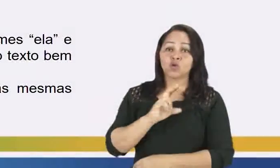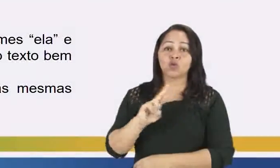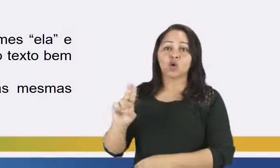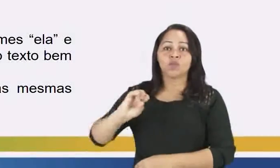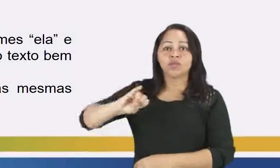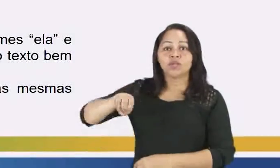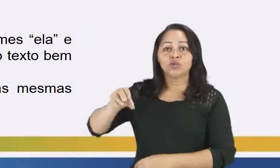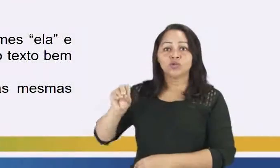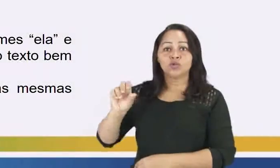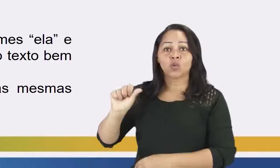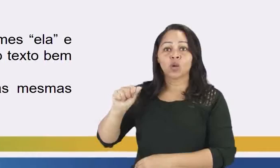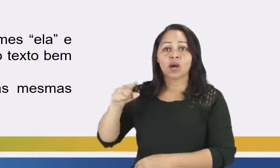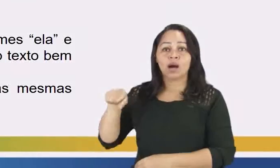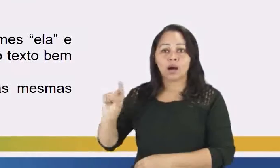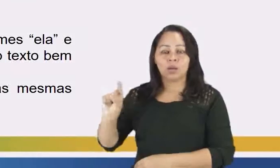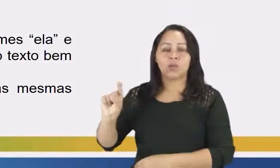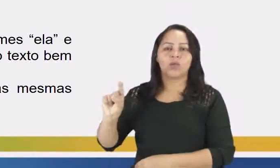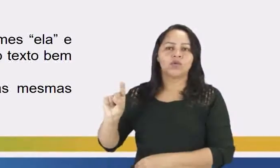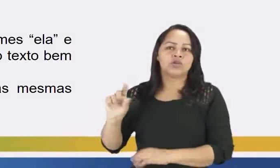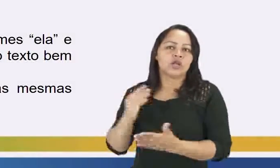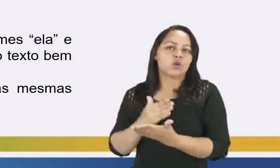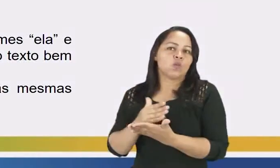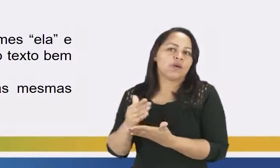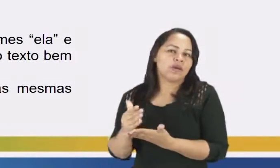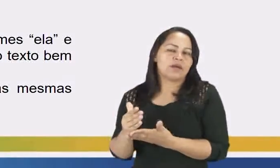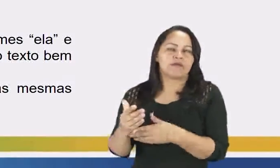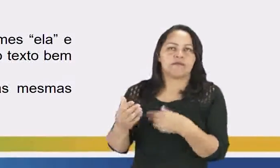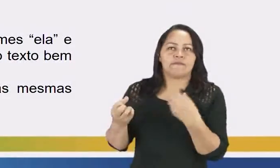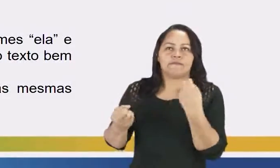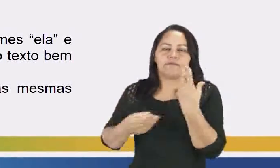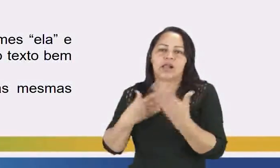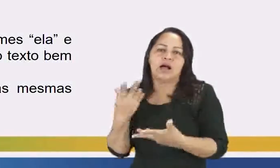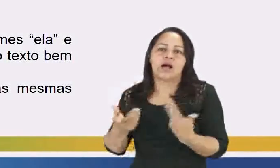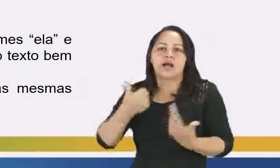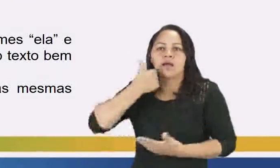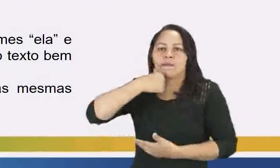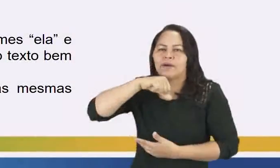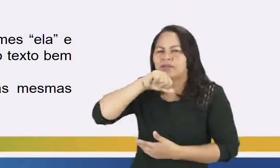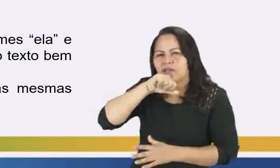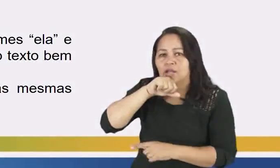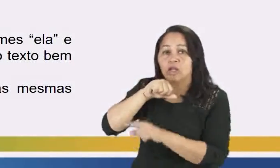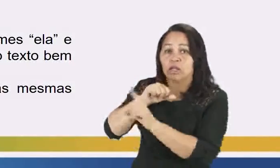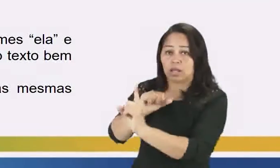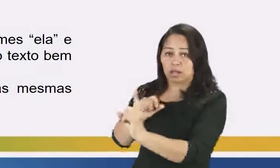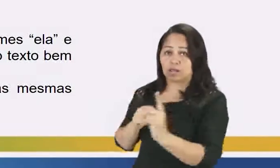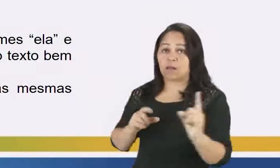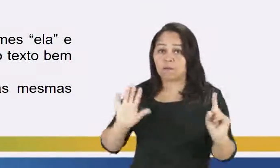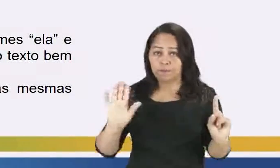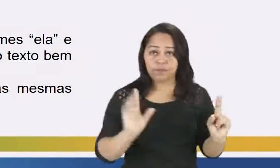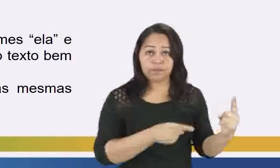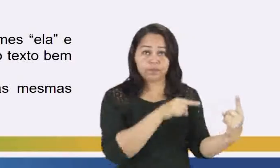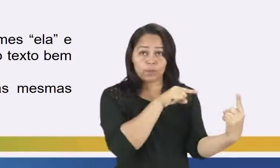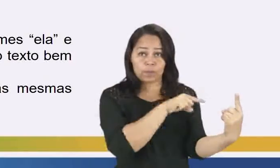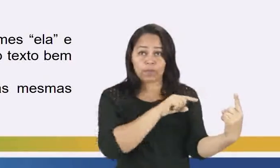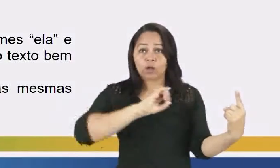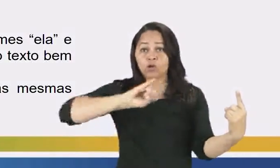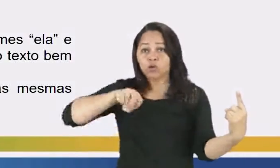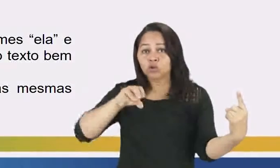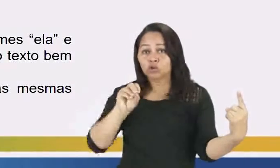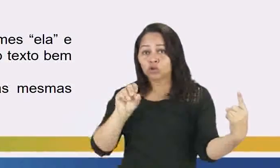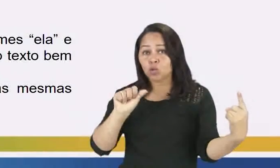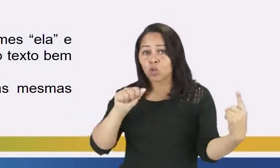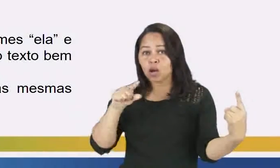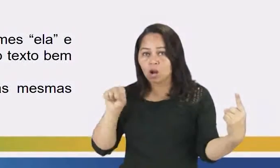e que neste momento ele começa a falar, né, de sua mãe, da mãe dele. Né? João começa a falar da própria mãe. Aí vamos ver aqui como que ele